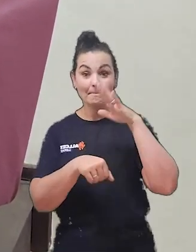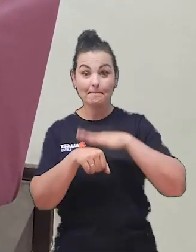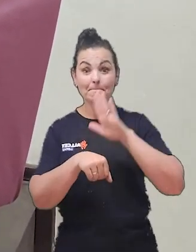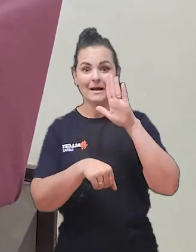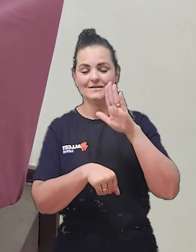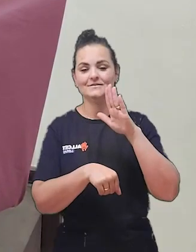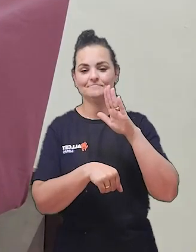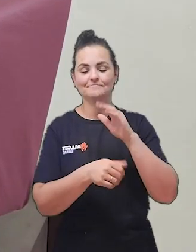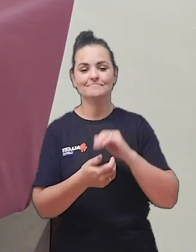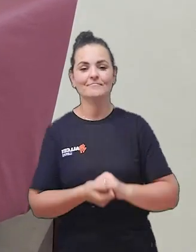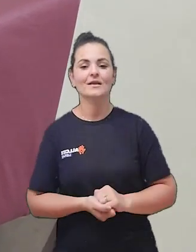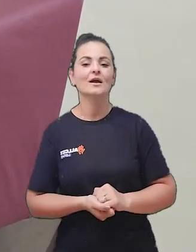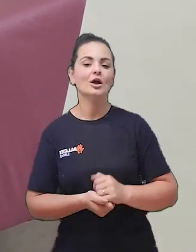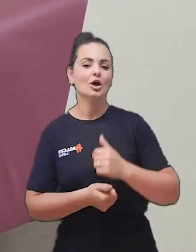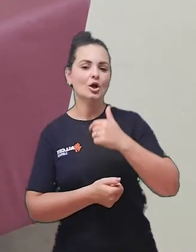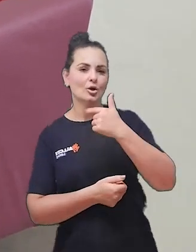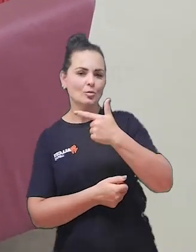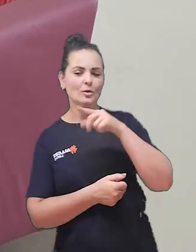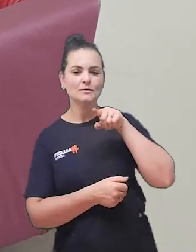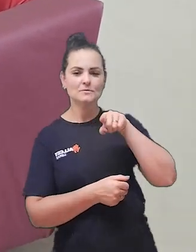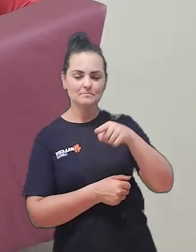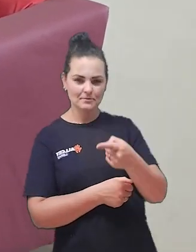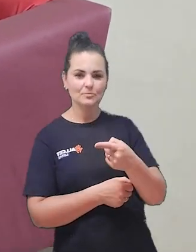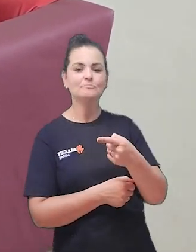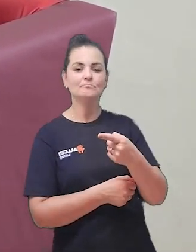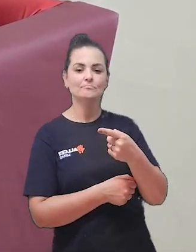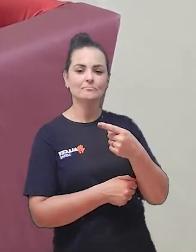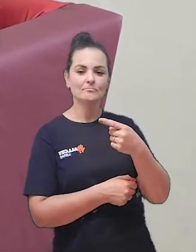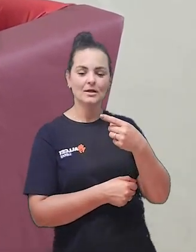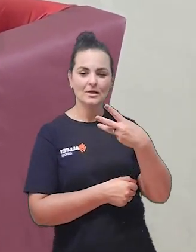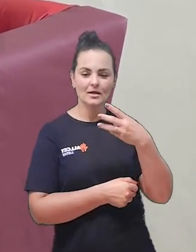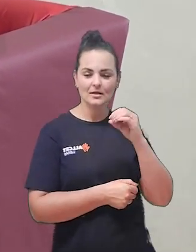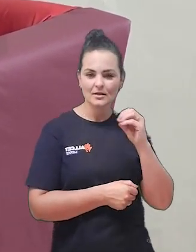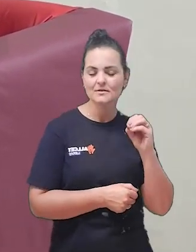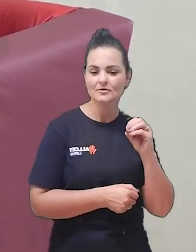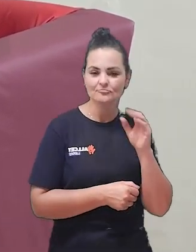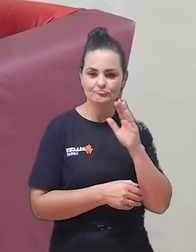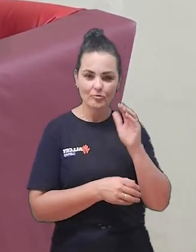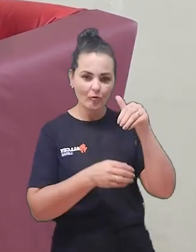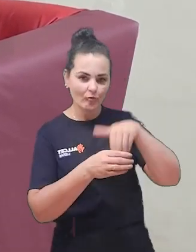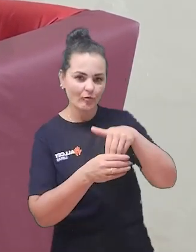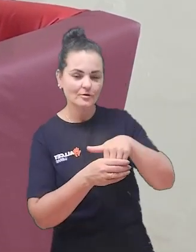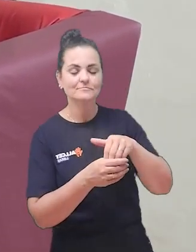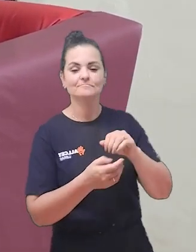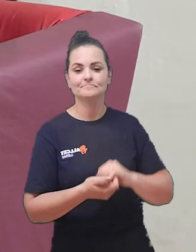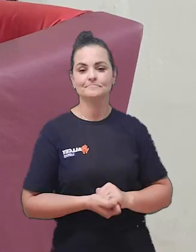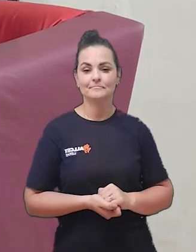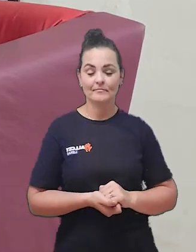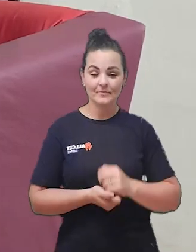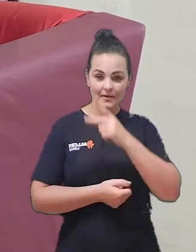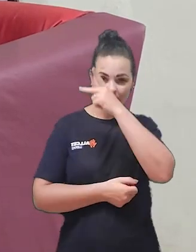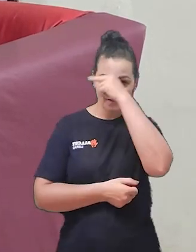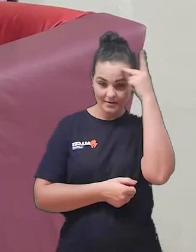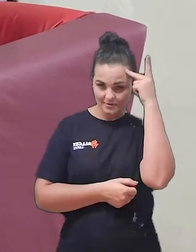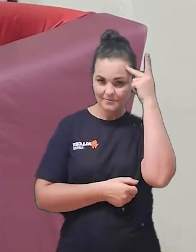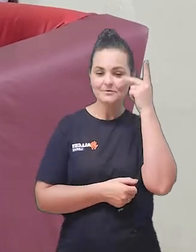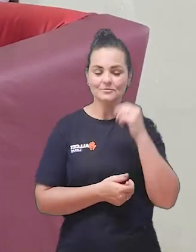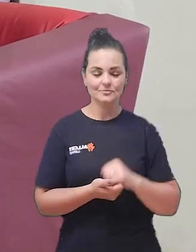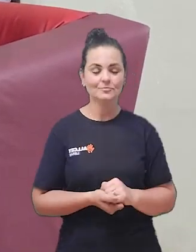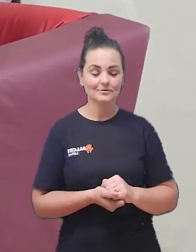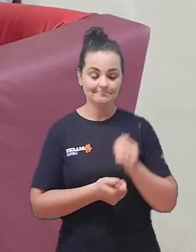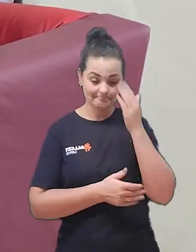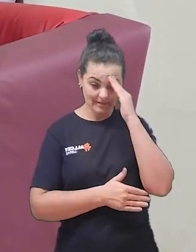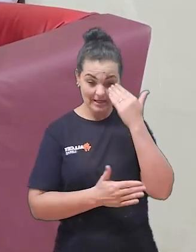2.537 votos de pessoas que confiaram em mim, né? Que depositaram confiança. Por isso eu tenho que ter